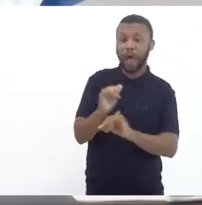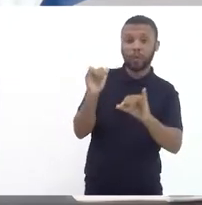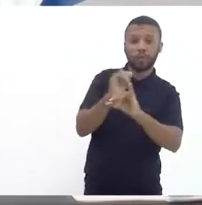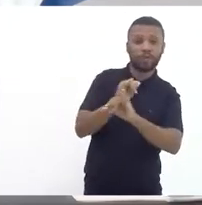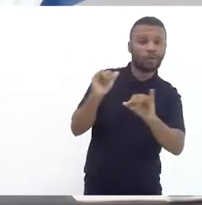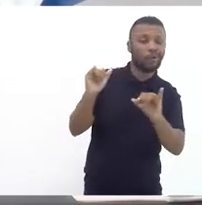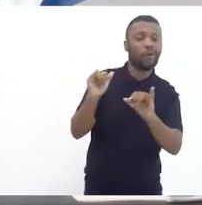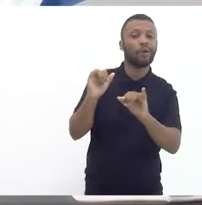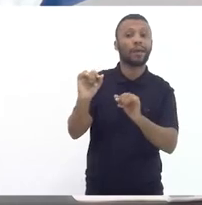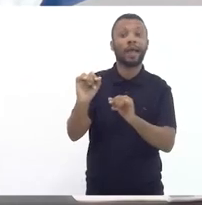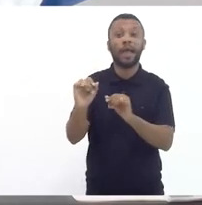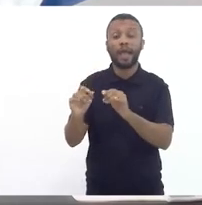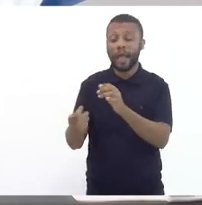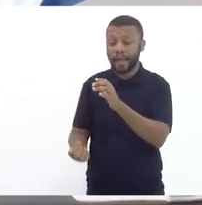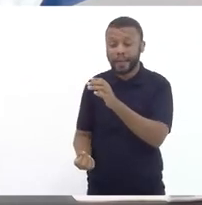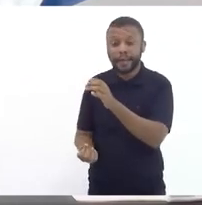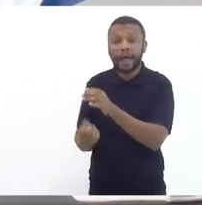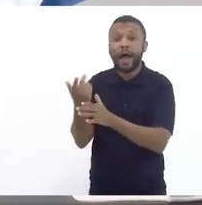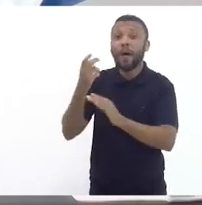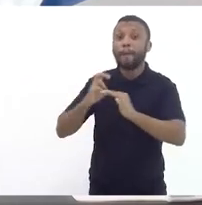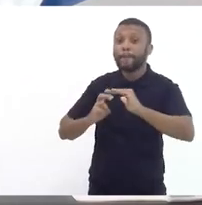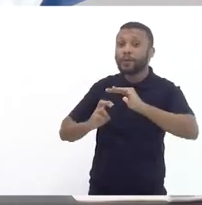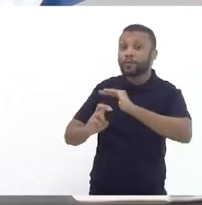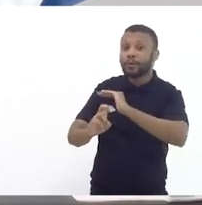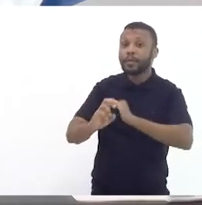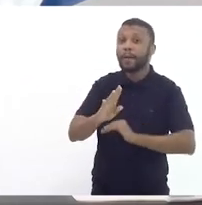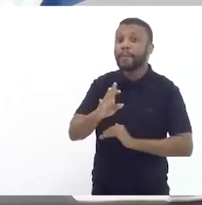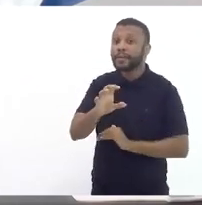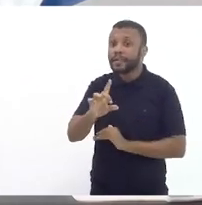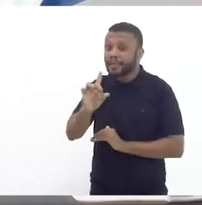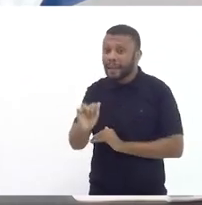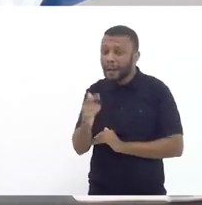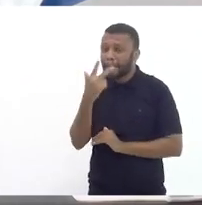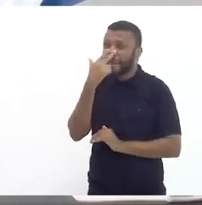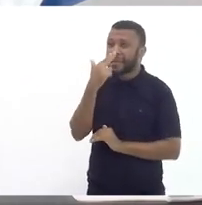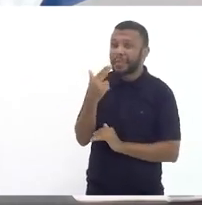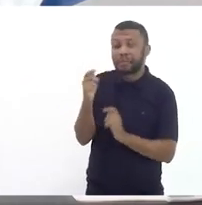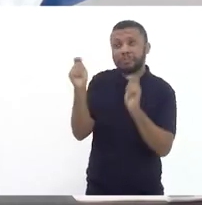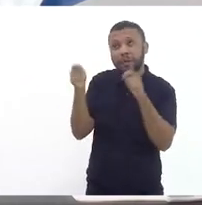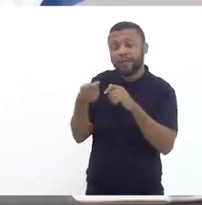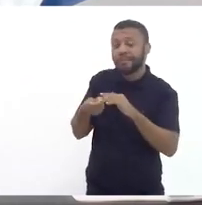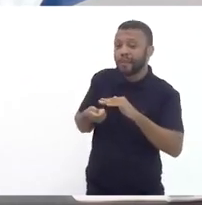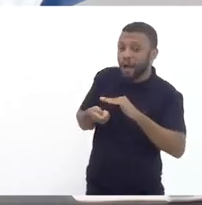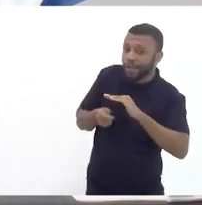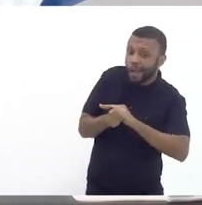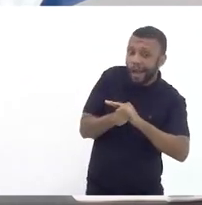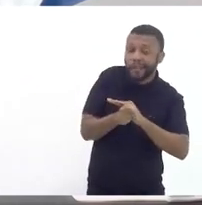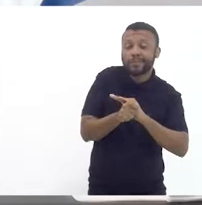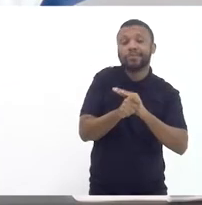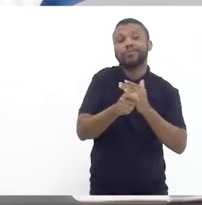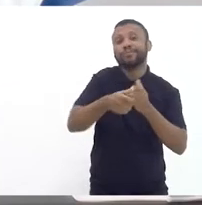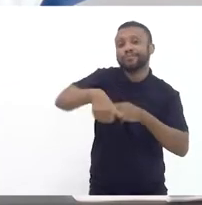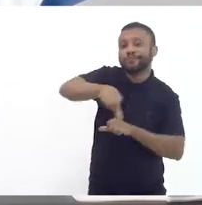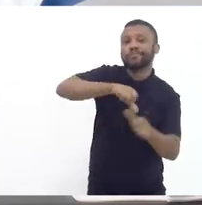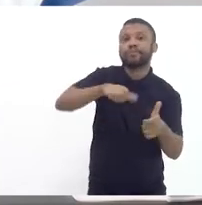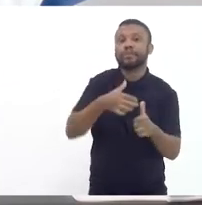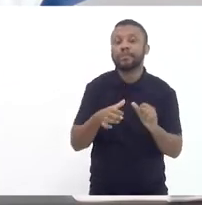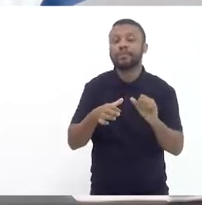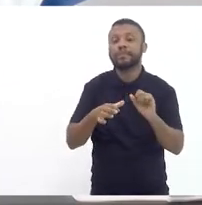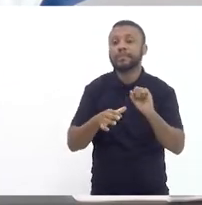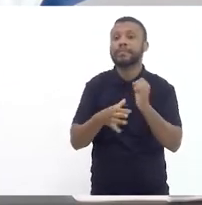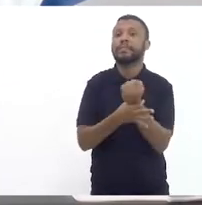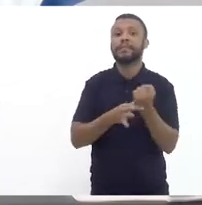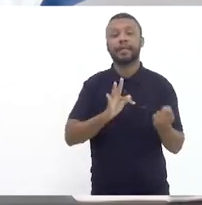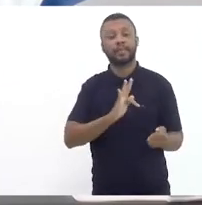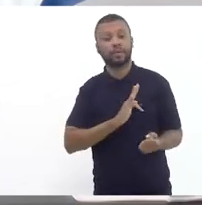a implantação do metrô na Baixada Fluminense. Eu me pergunto se não seria muito mais razoável fazer um investimento na modernização, na segurança, na infraestrutura